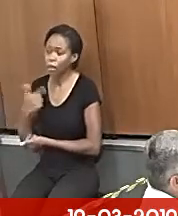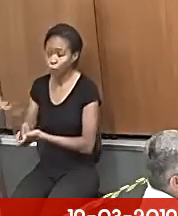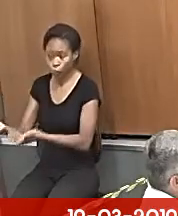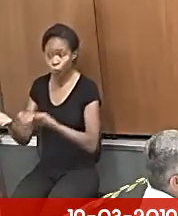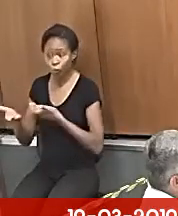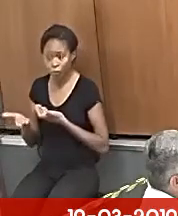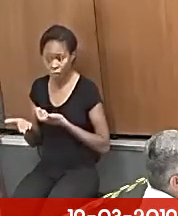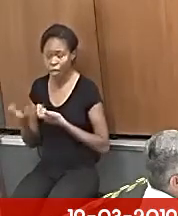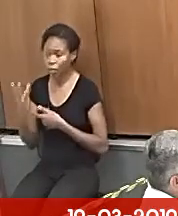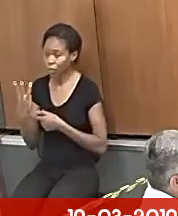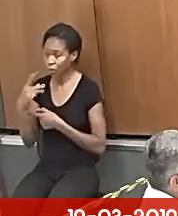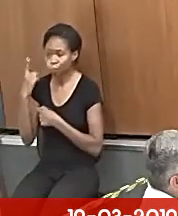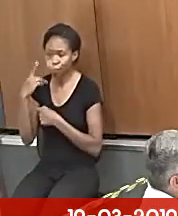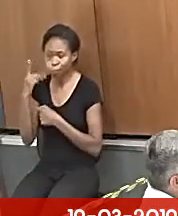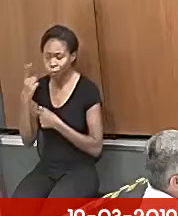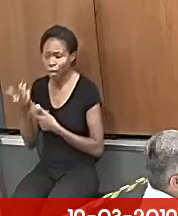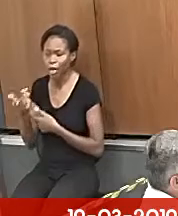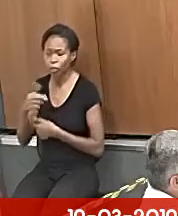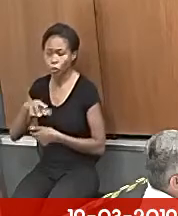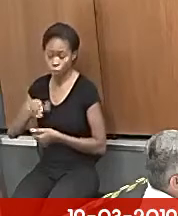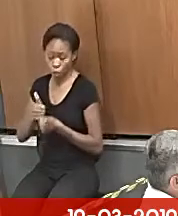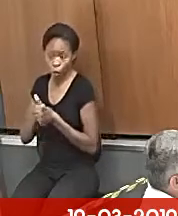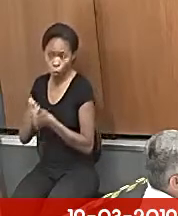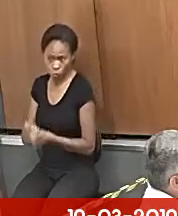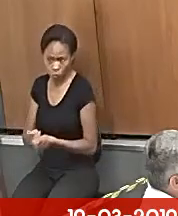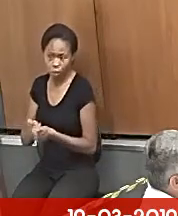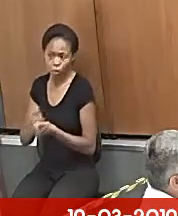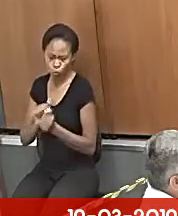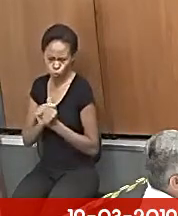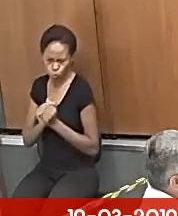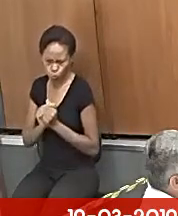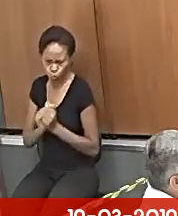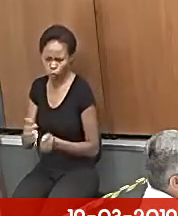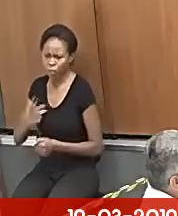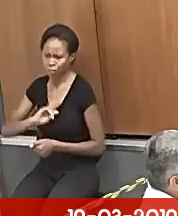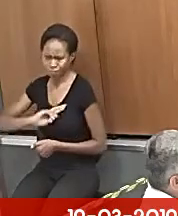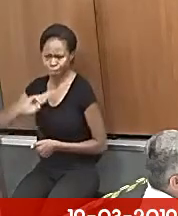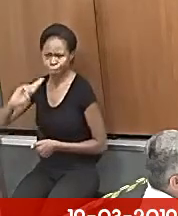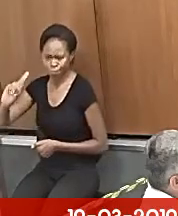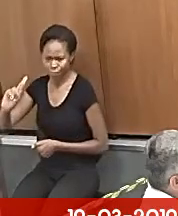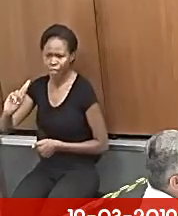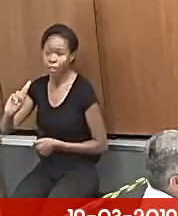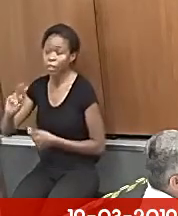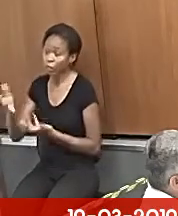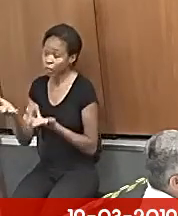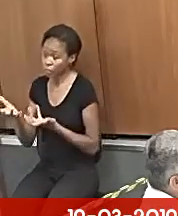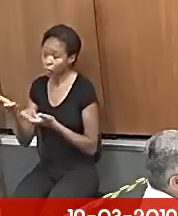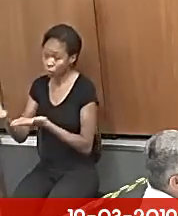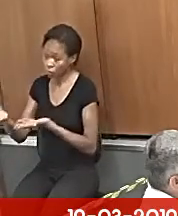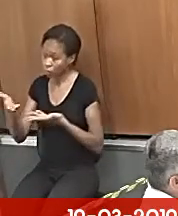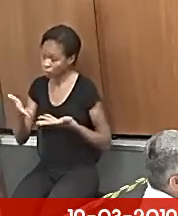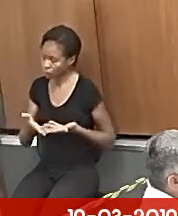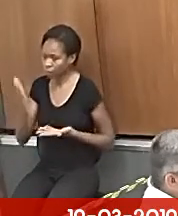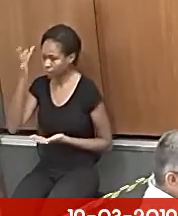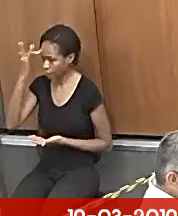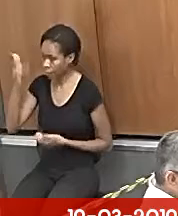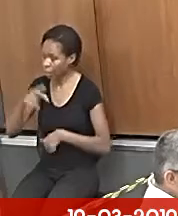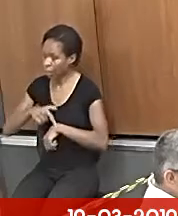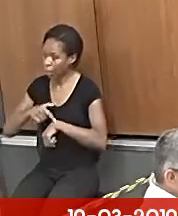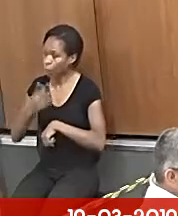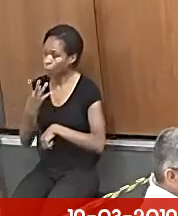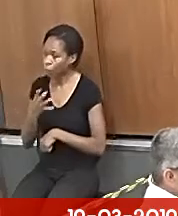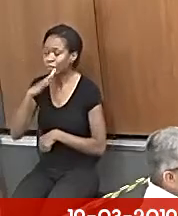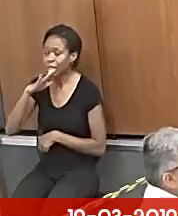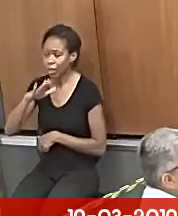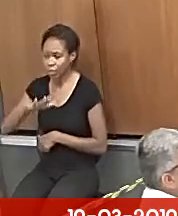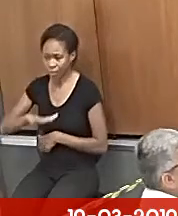caminhada religiosa também são os três acompanhantes disso nessa luta então e convidar vocês puderem estar presente amanhã quarta 4 da tarde